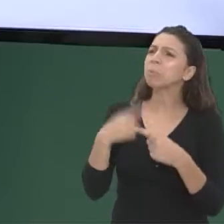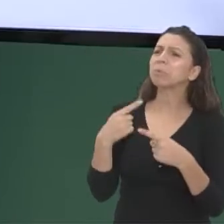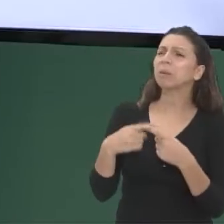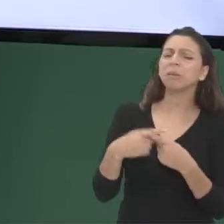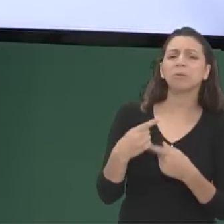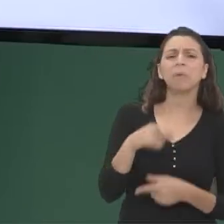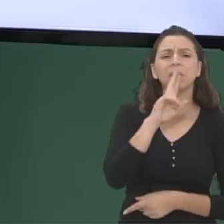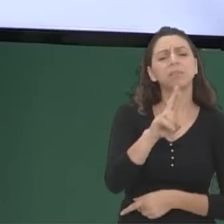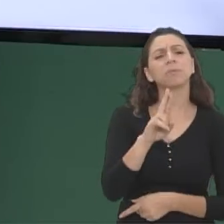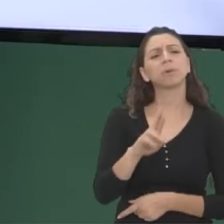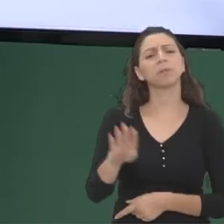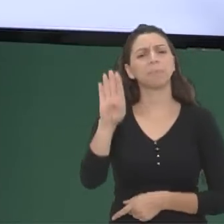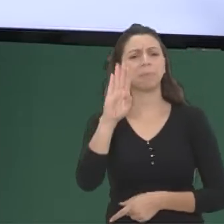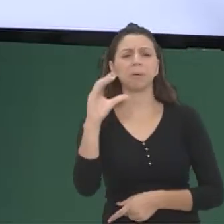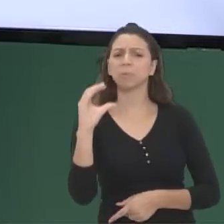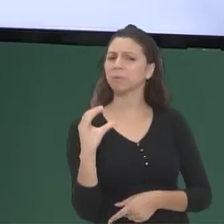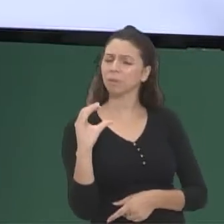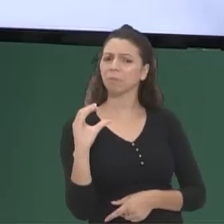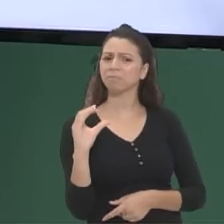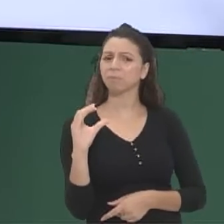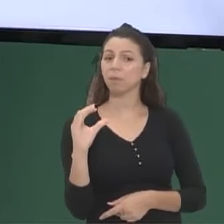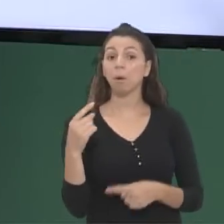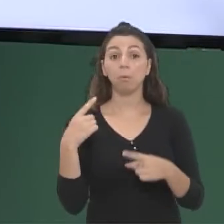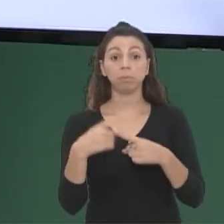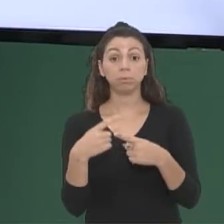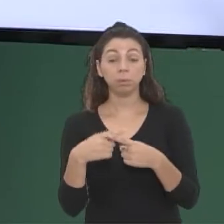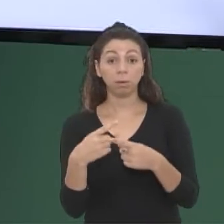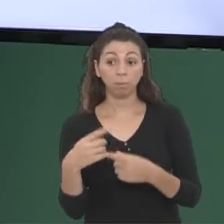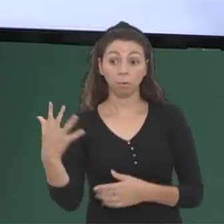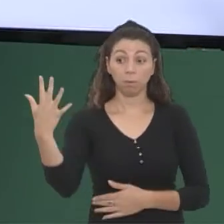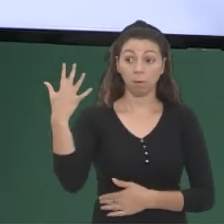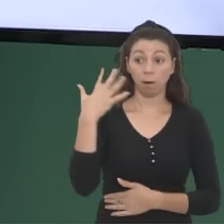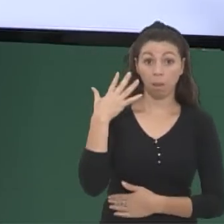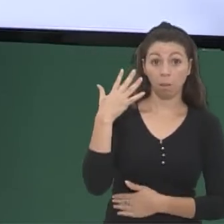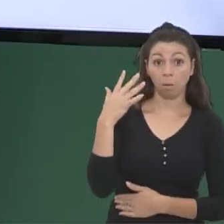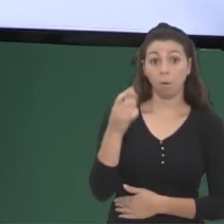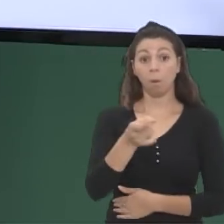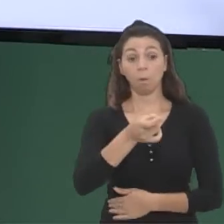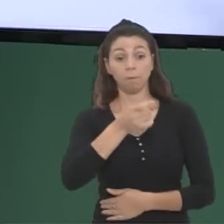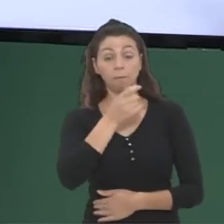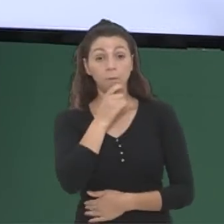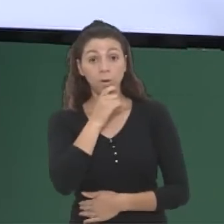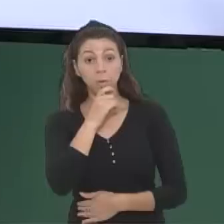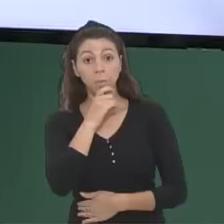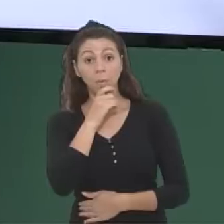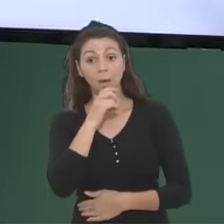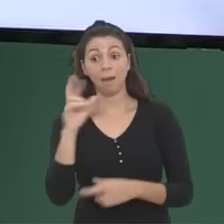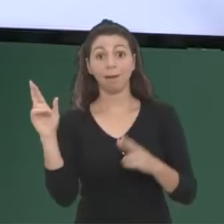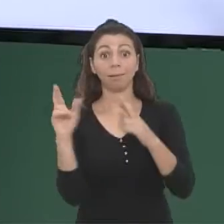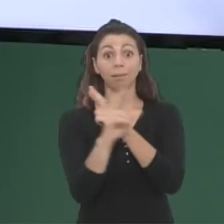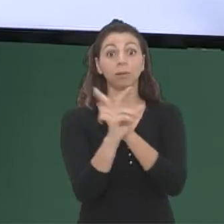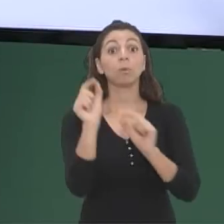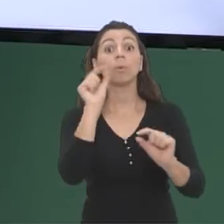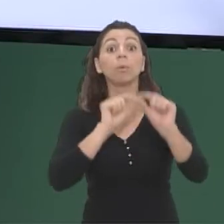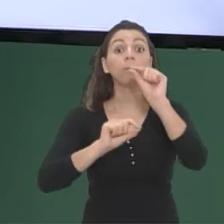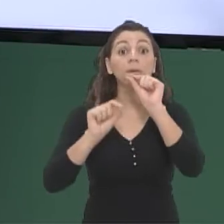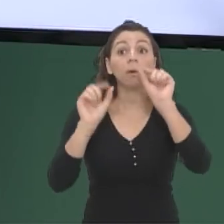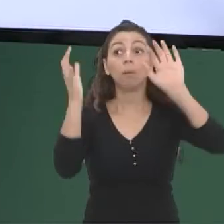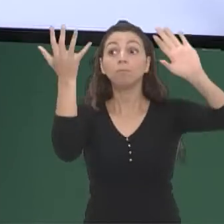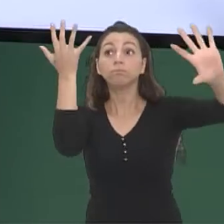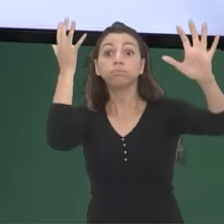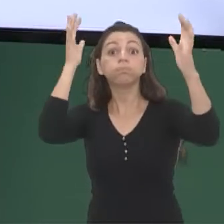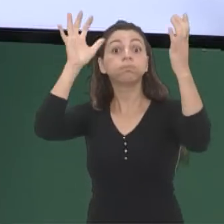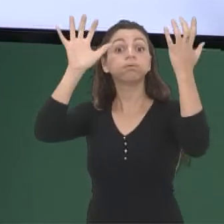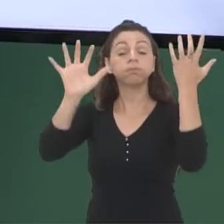C? Porque o calor e o frio estão relacionados com as mudanças bruscas da temperatura. Intemperismo